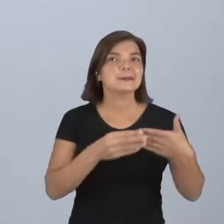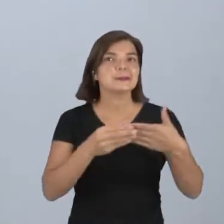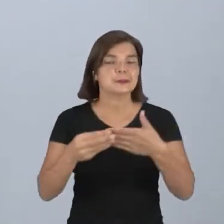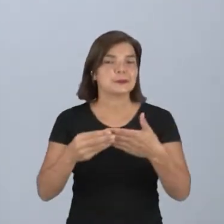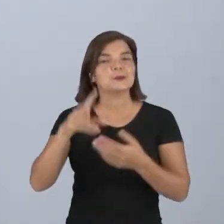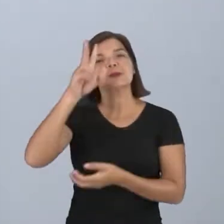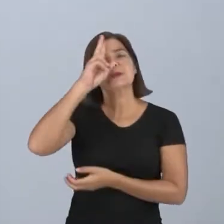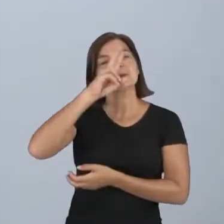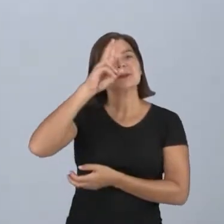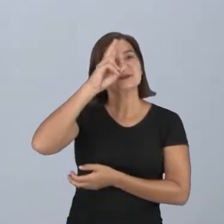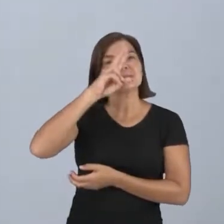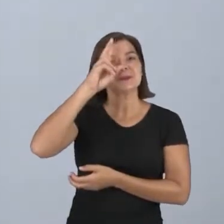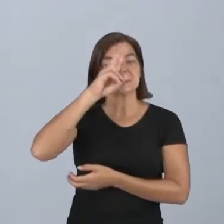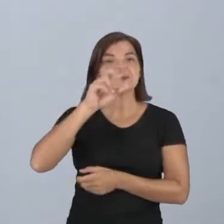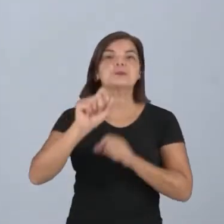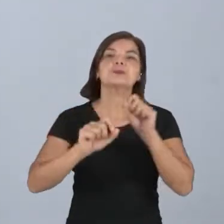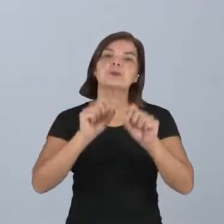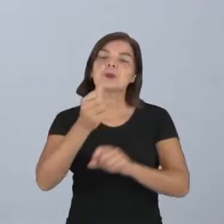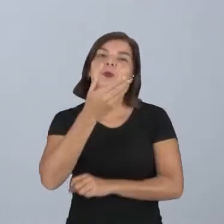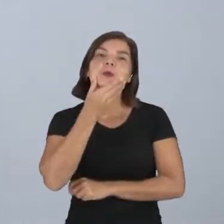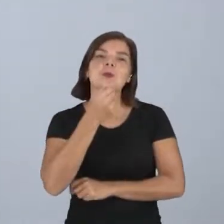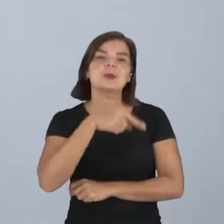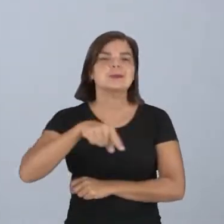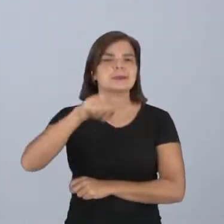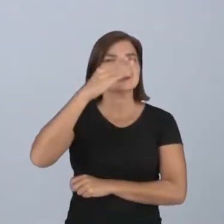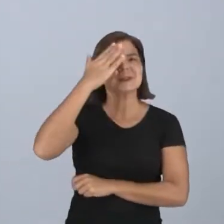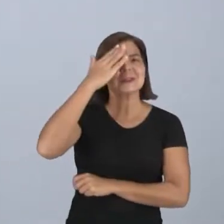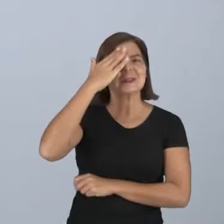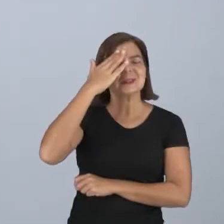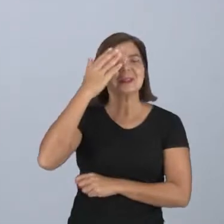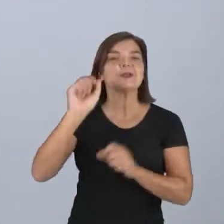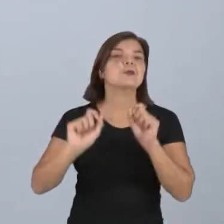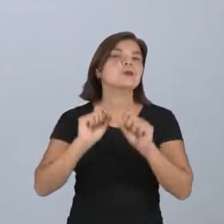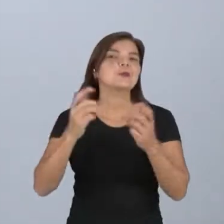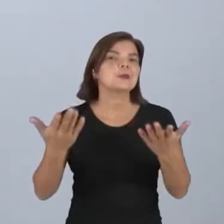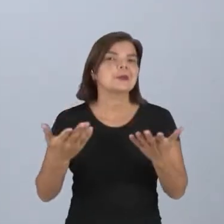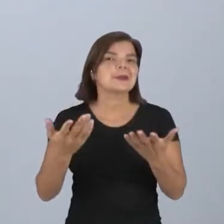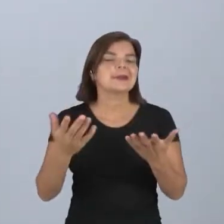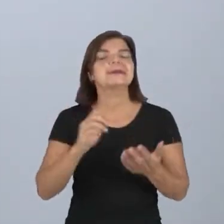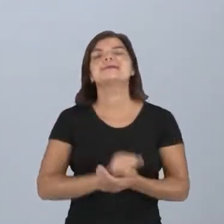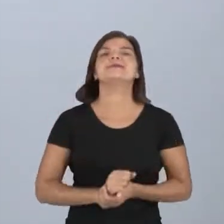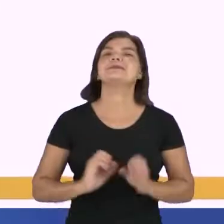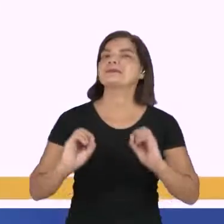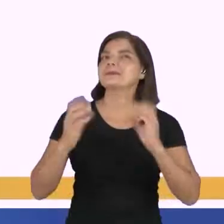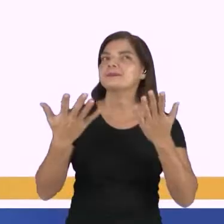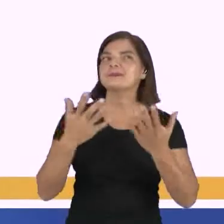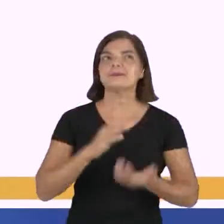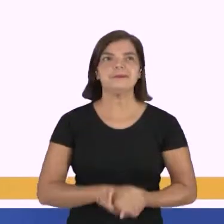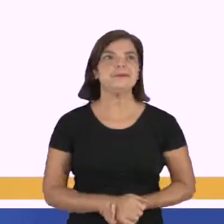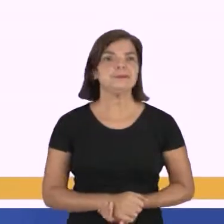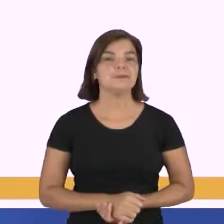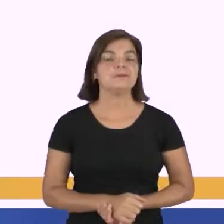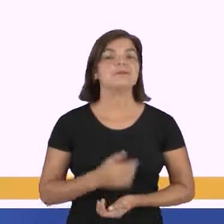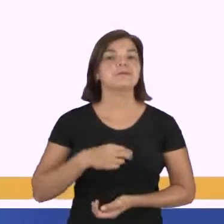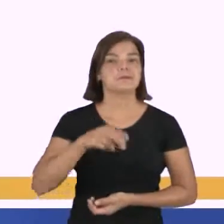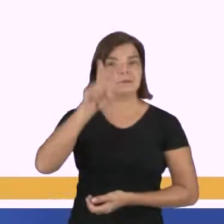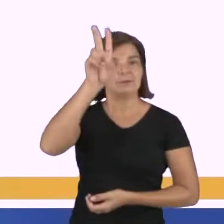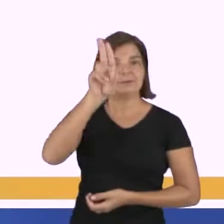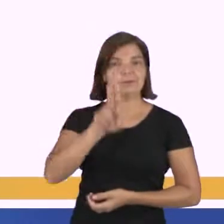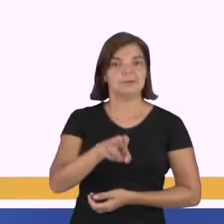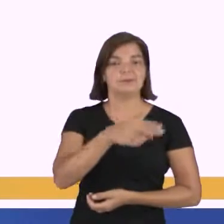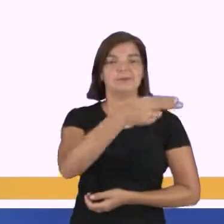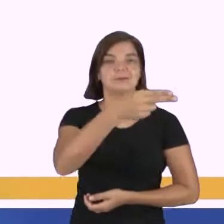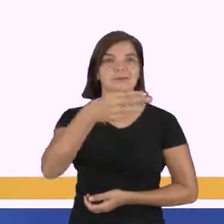vocês uma história, a história do São Valentim, para vocês compreenderem aí o fundo histórico dessa data comemorativa. Então o bispo